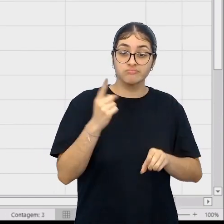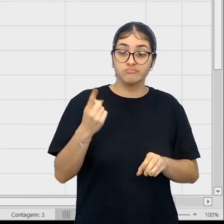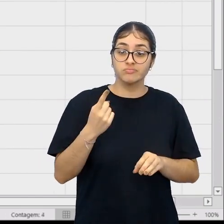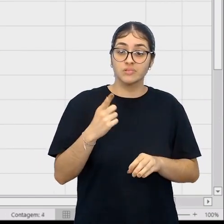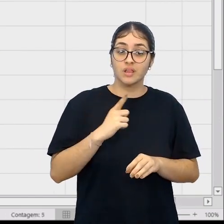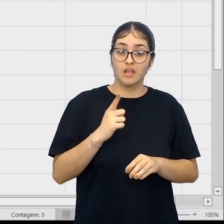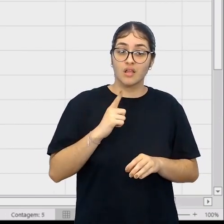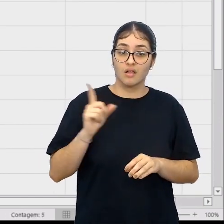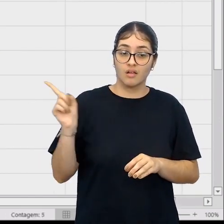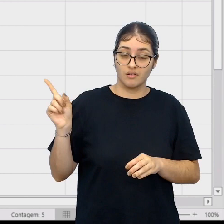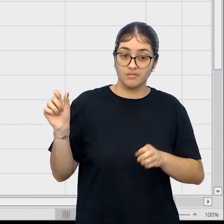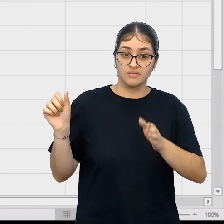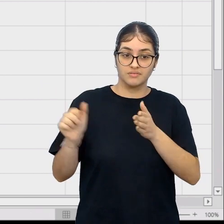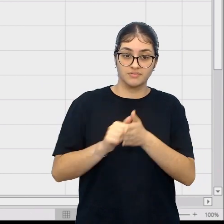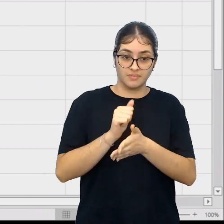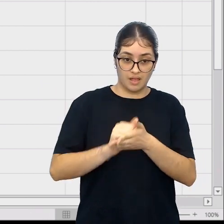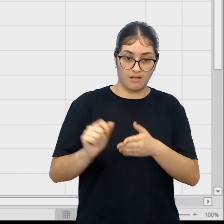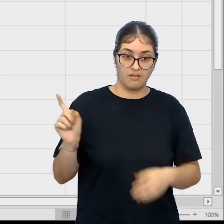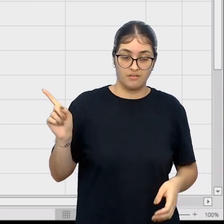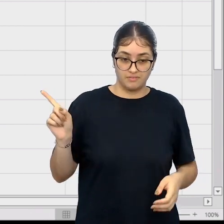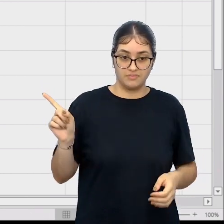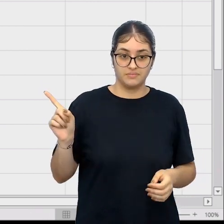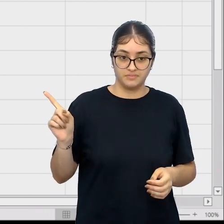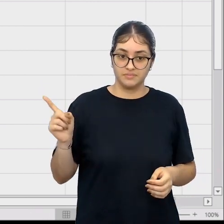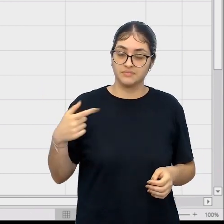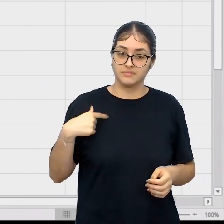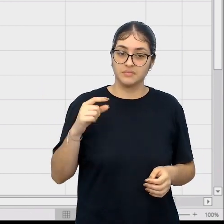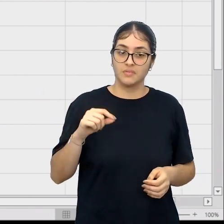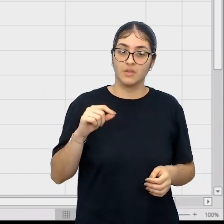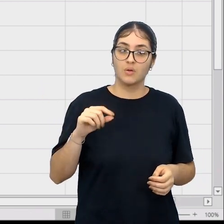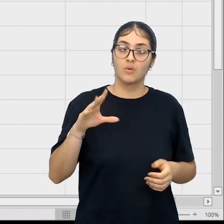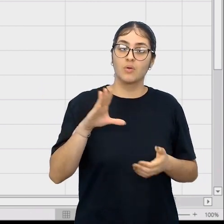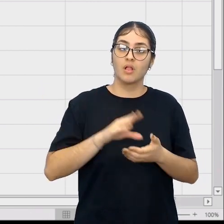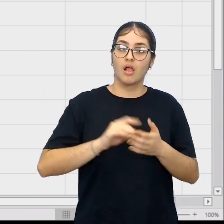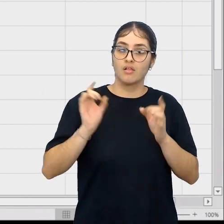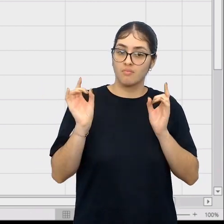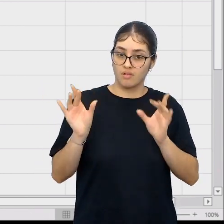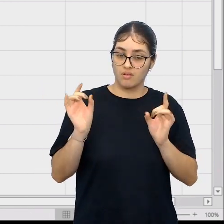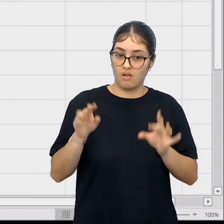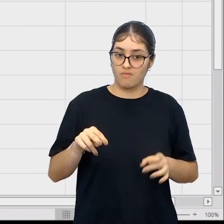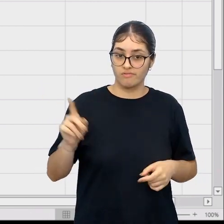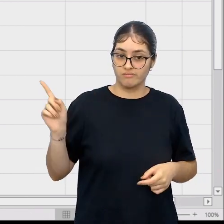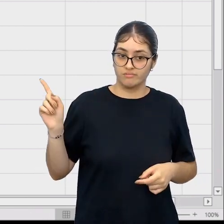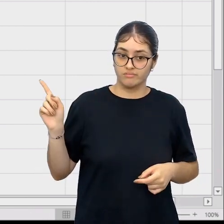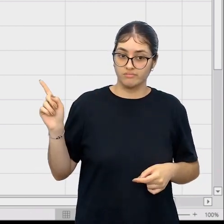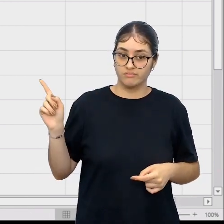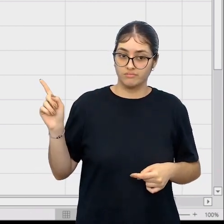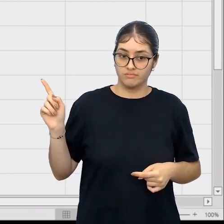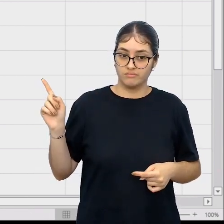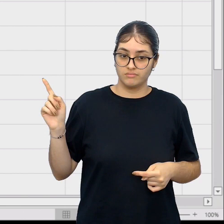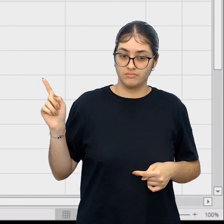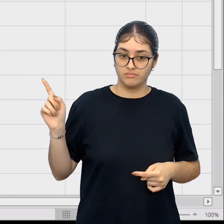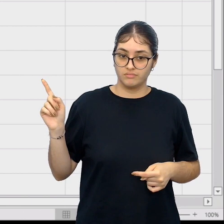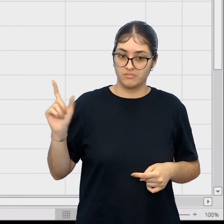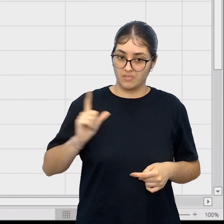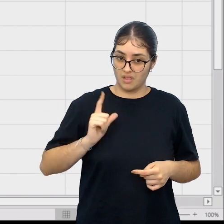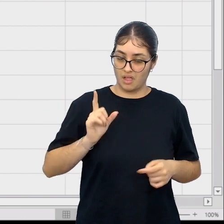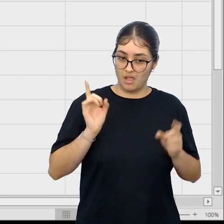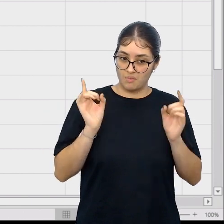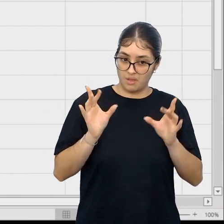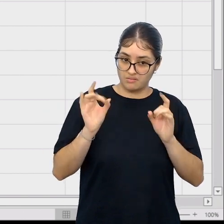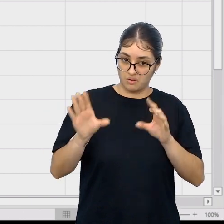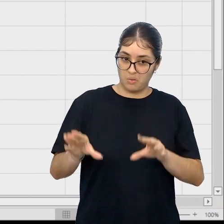direito. Deixa eu apagar só, peraí. E vou clicar aqui e vou pôr colar especial. Vamos ver se aqui tem, ó. Vamos ver, tem colar